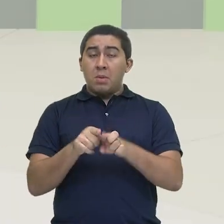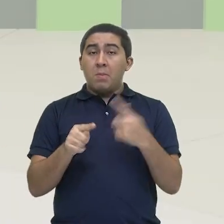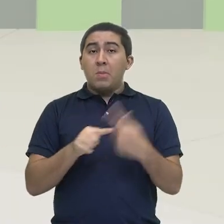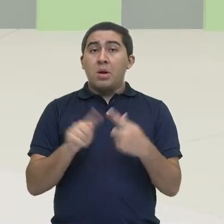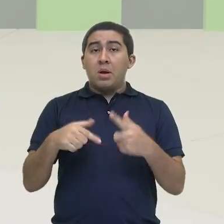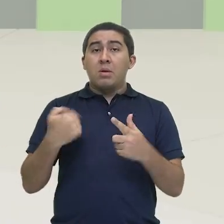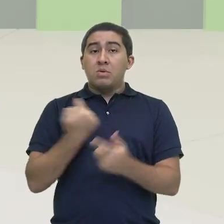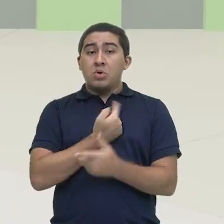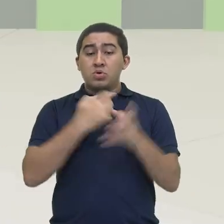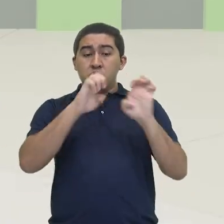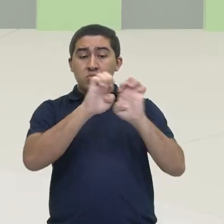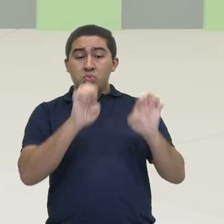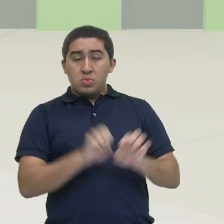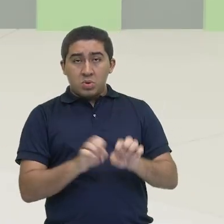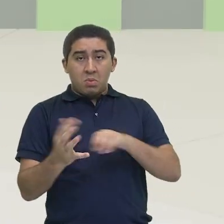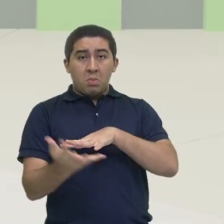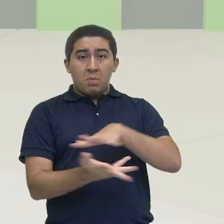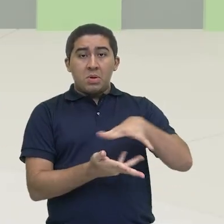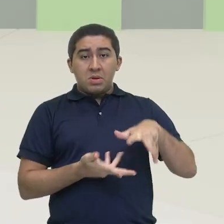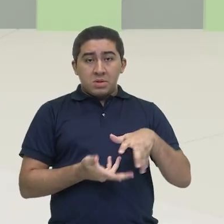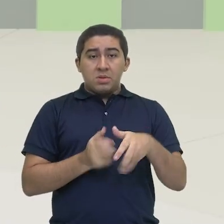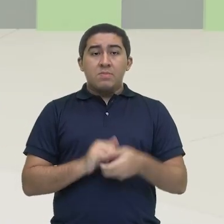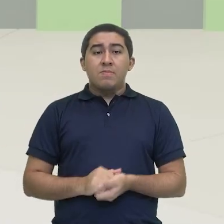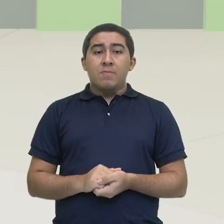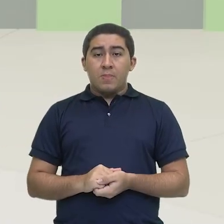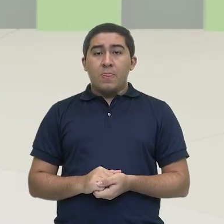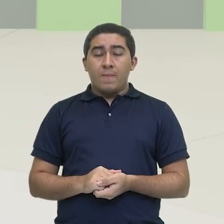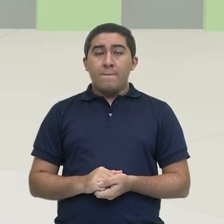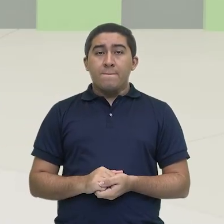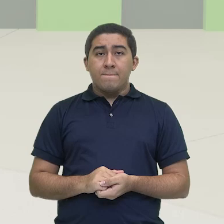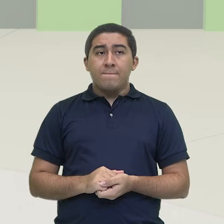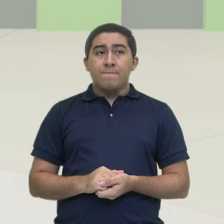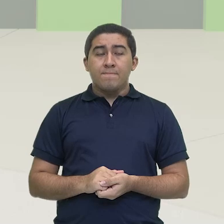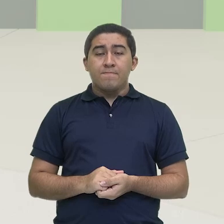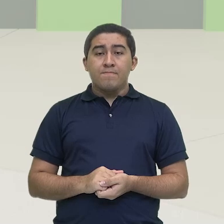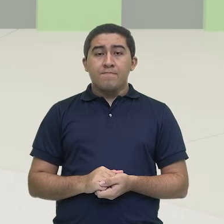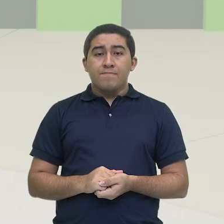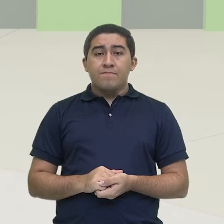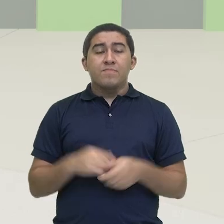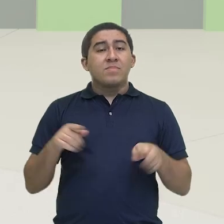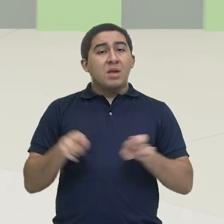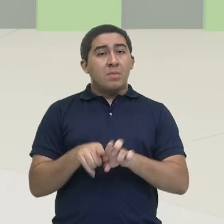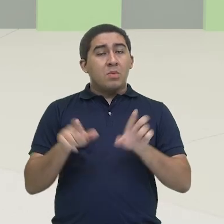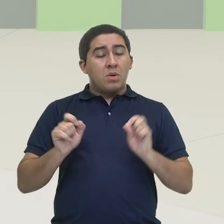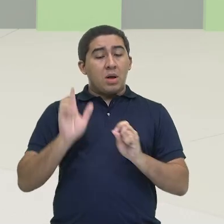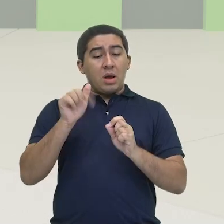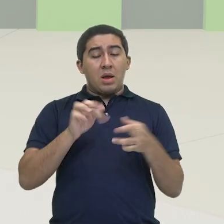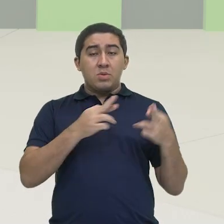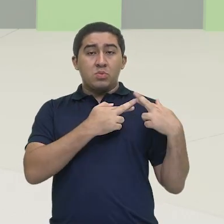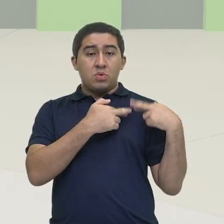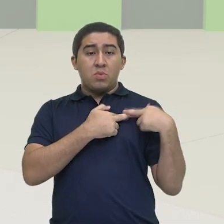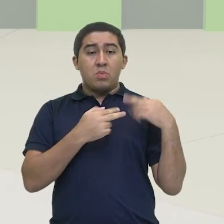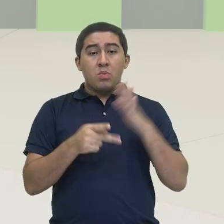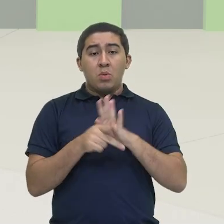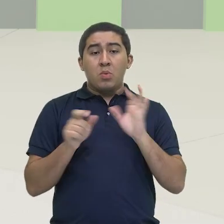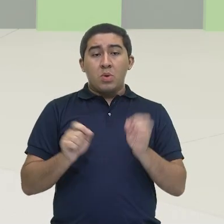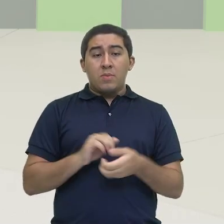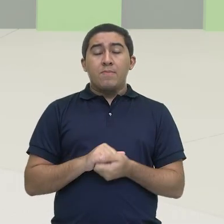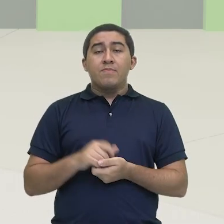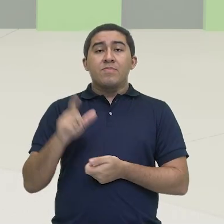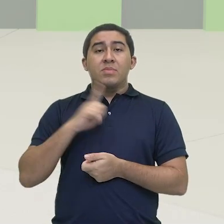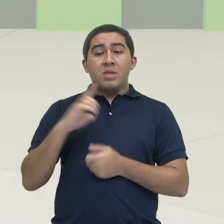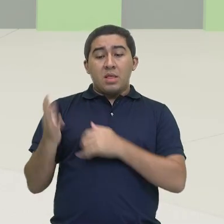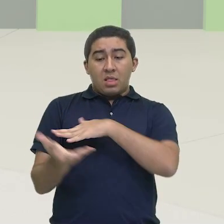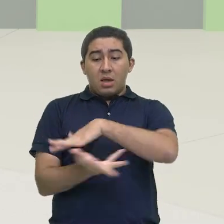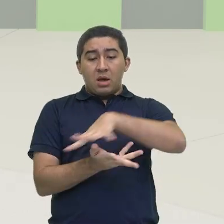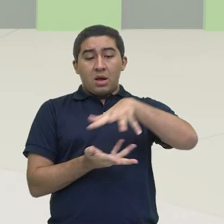parte da composição do nosso planeta. E ele é um constituinte que ele é responsável pelo campo magnético